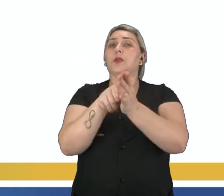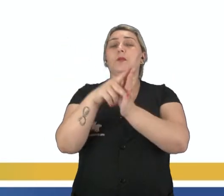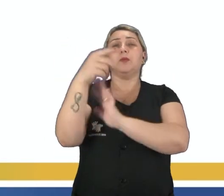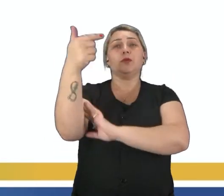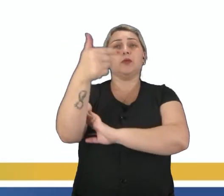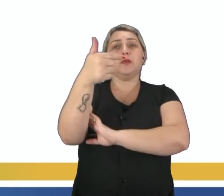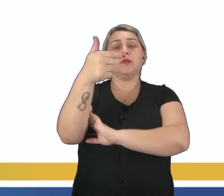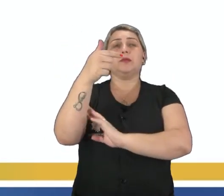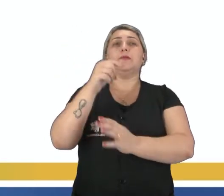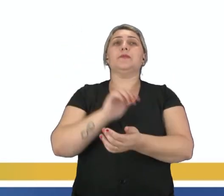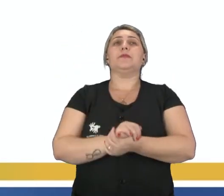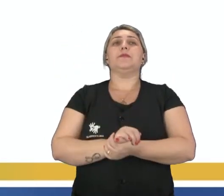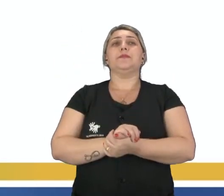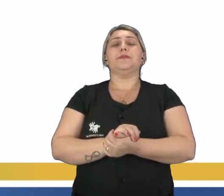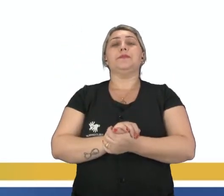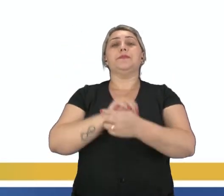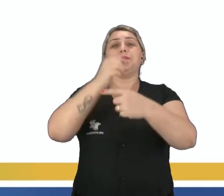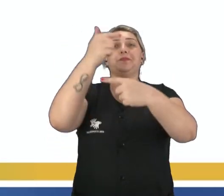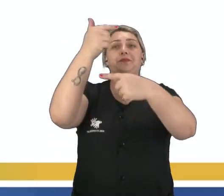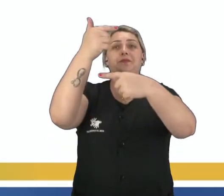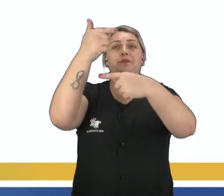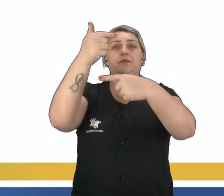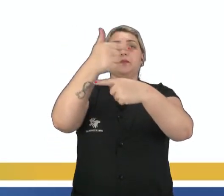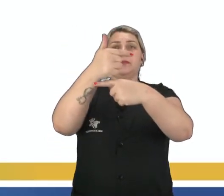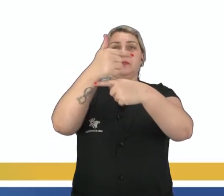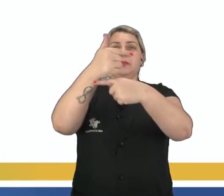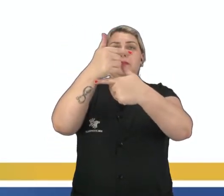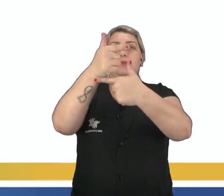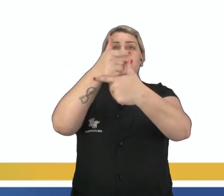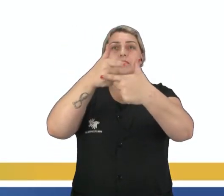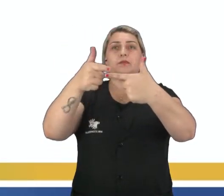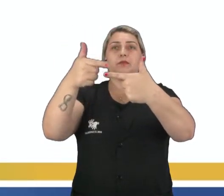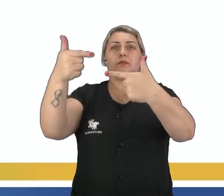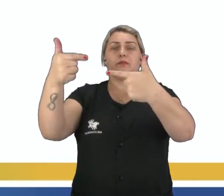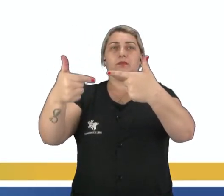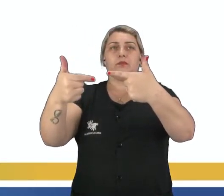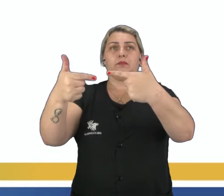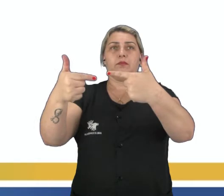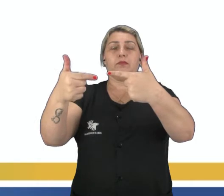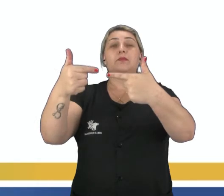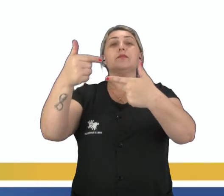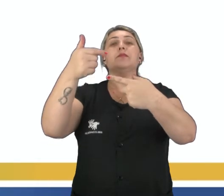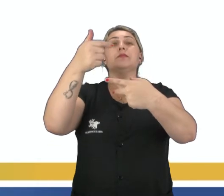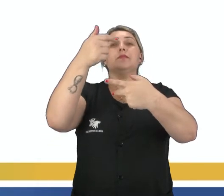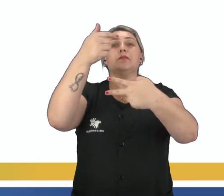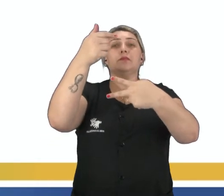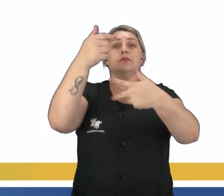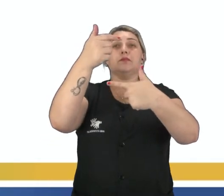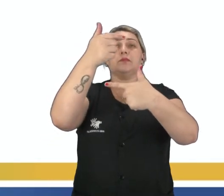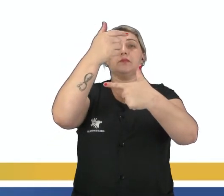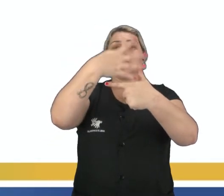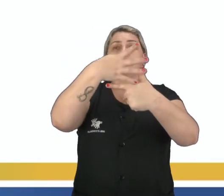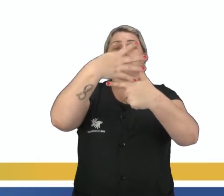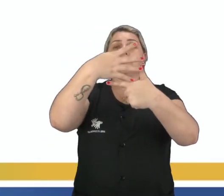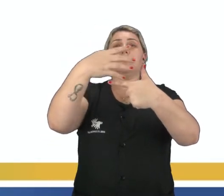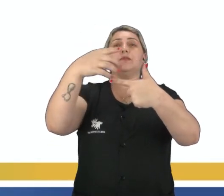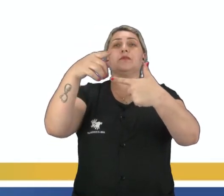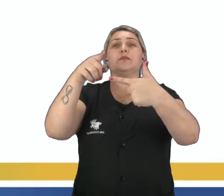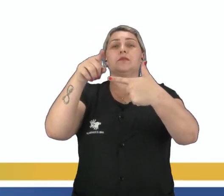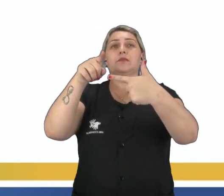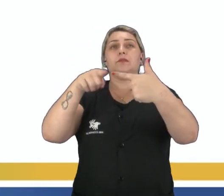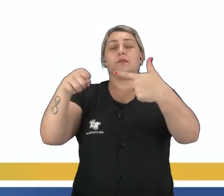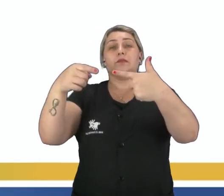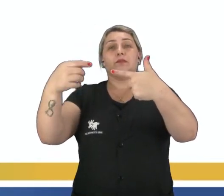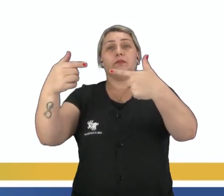né? Então, eu vou dividir 2 dividido por 2 e 4 dividido por 2, que eu vou